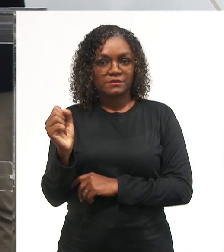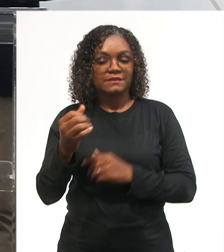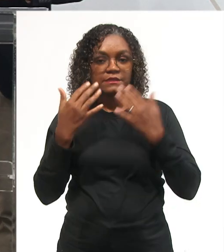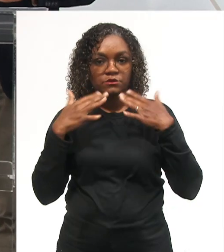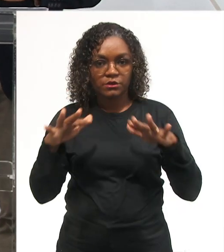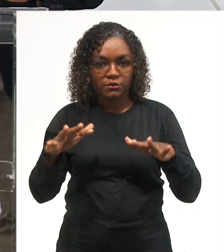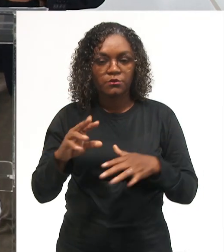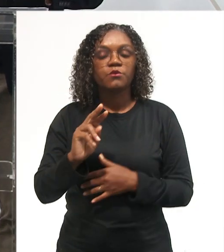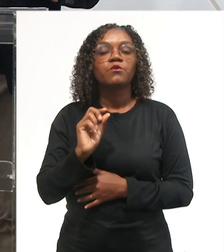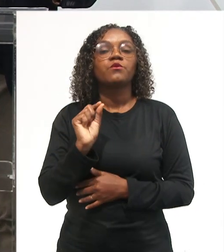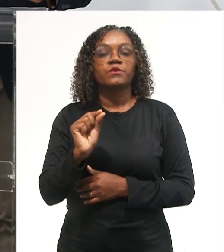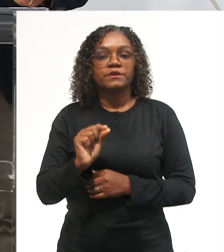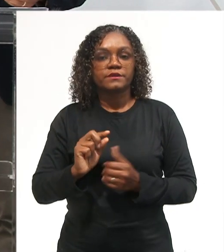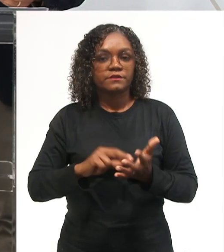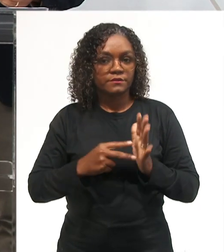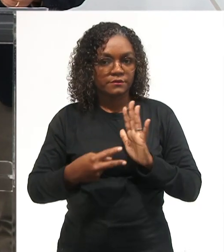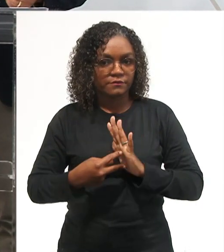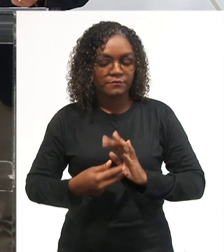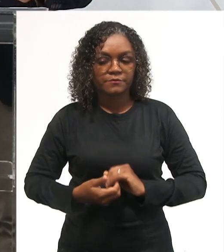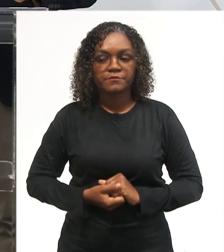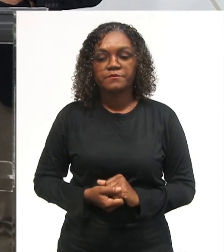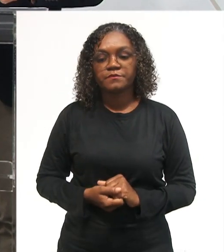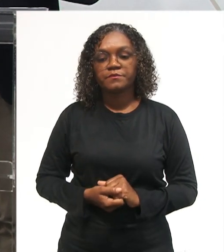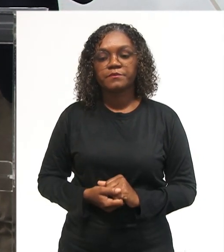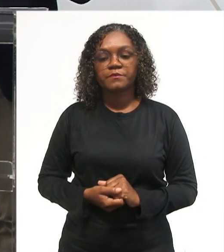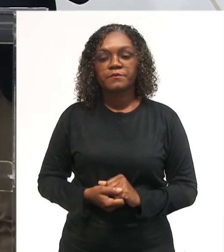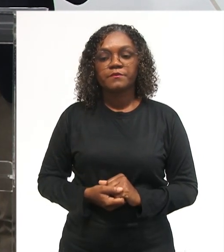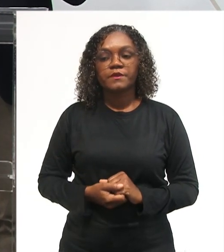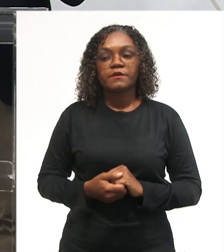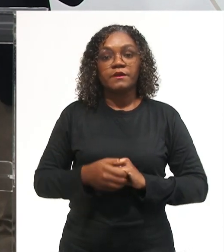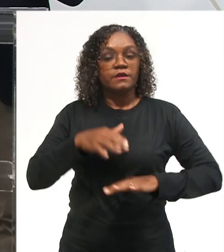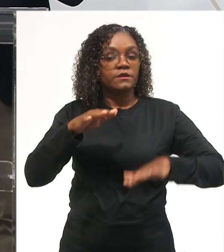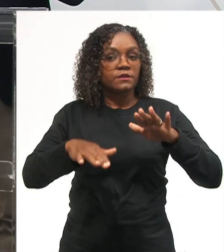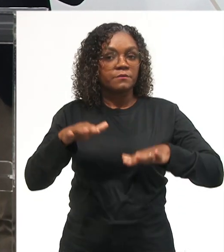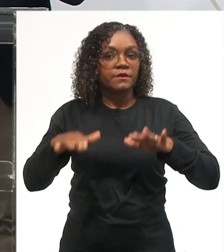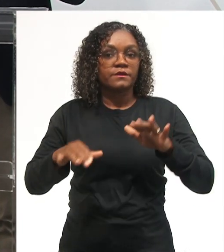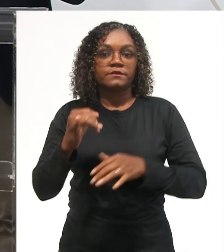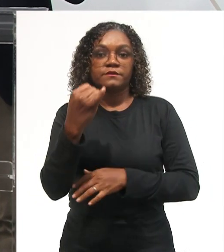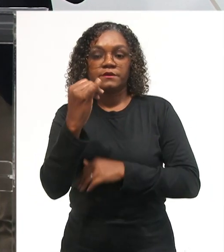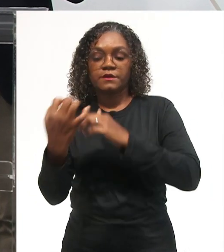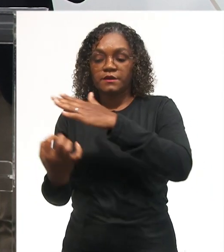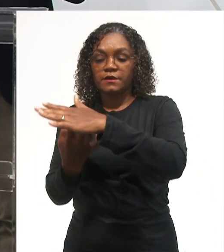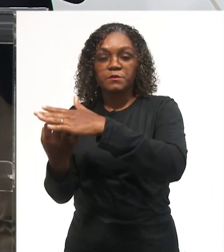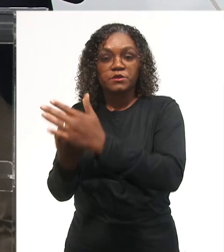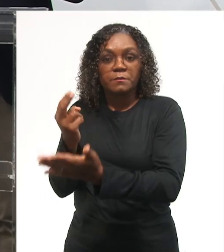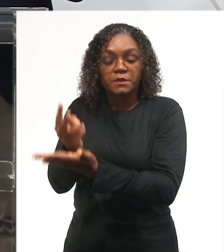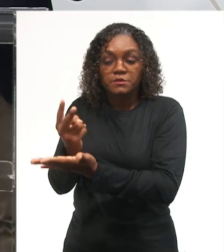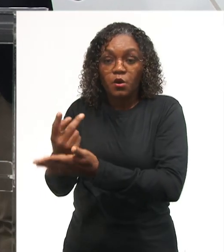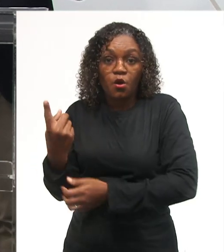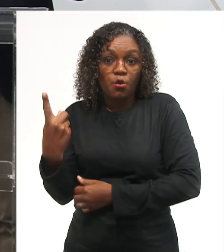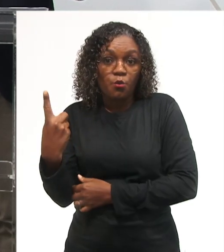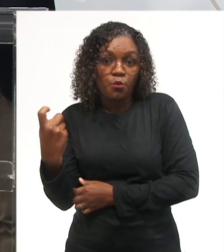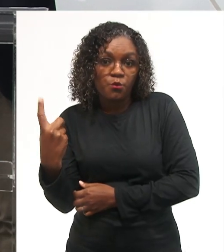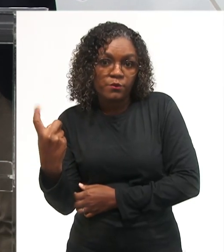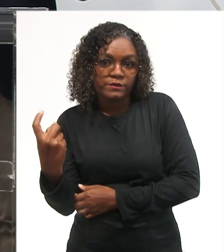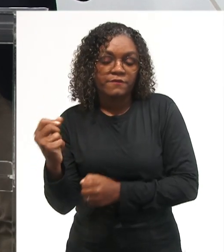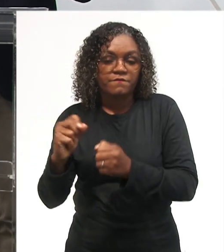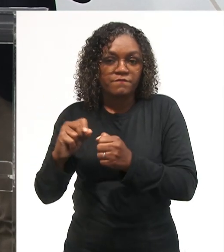de negócios eles têm melhor eficiência quando eles são ofertados por uma única empresa, né? Por uma única instituição.